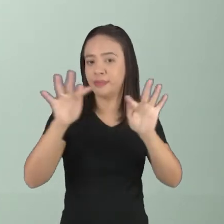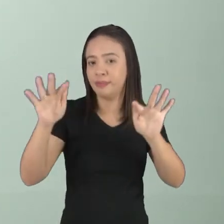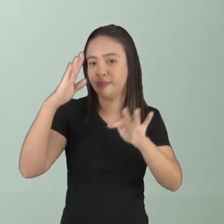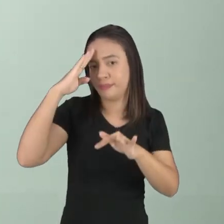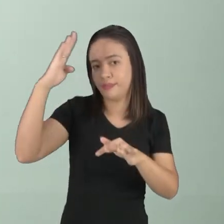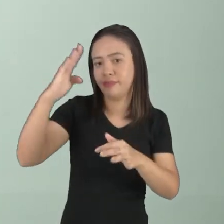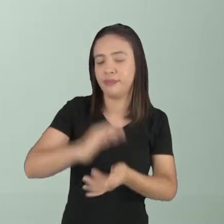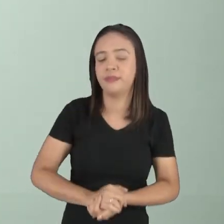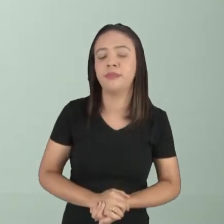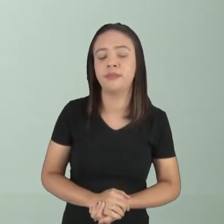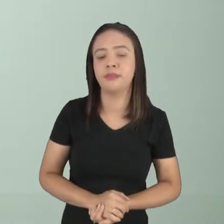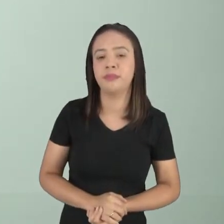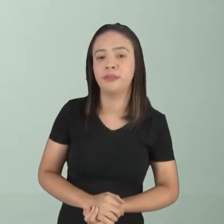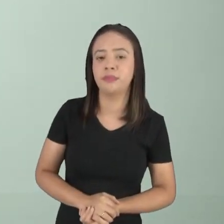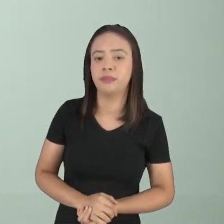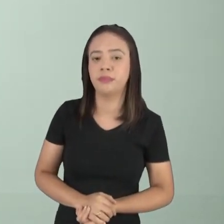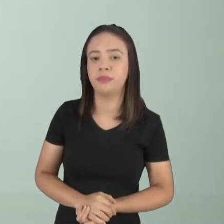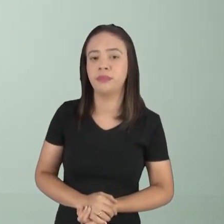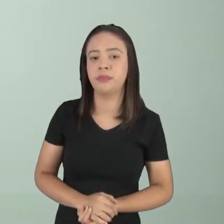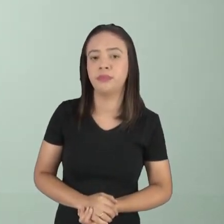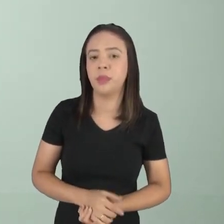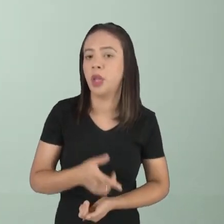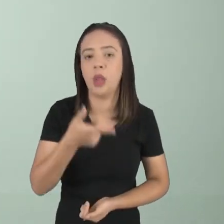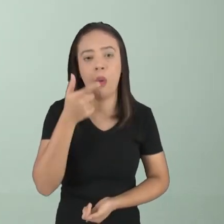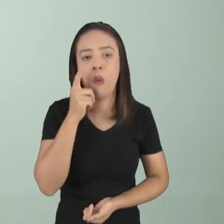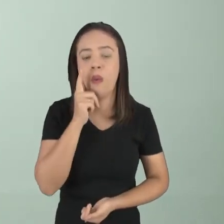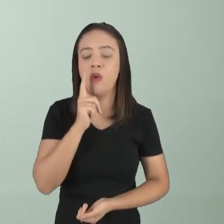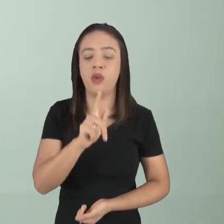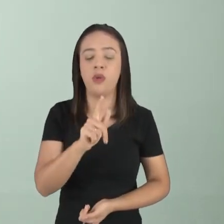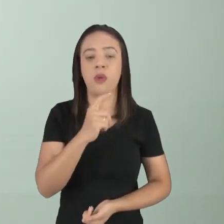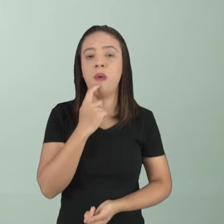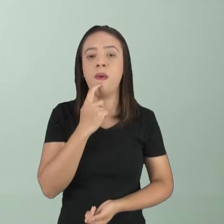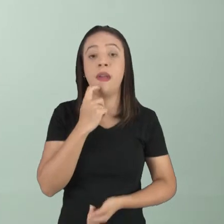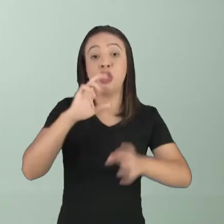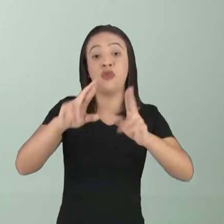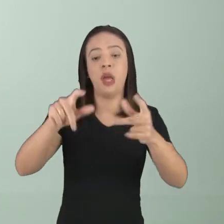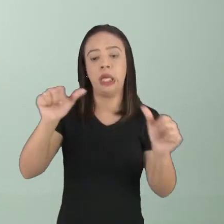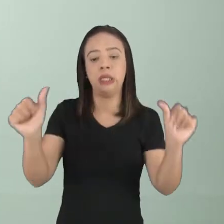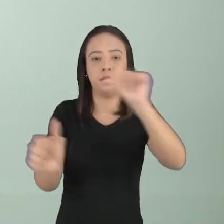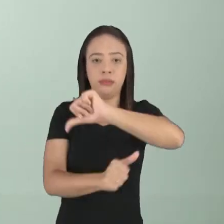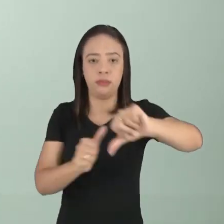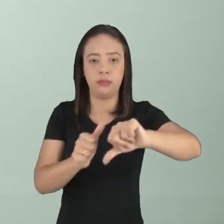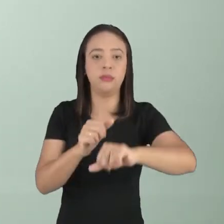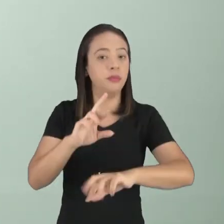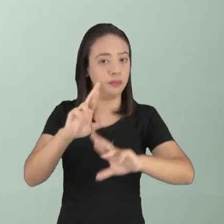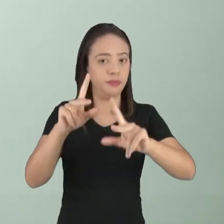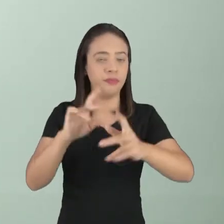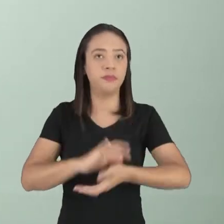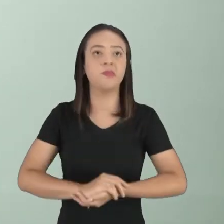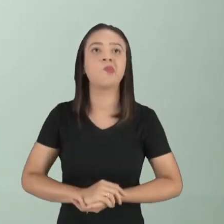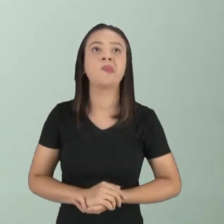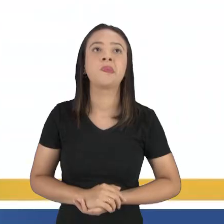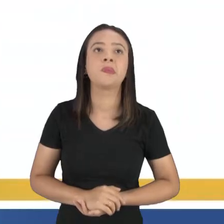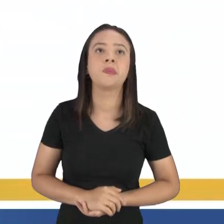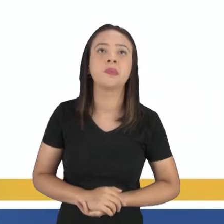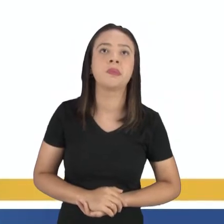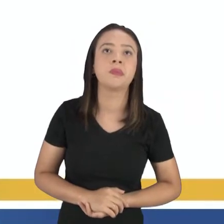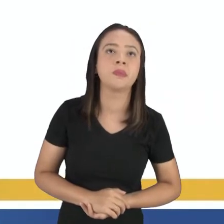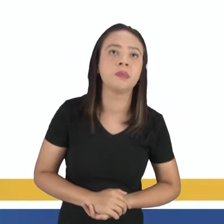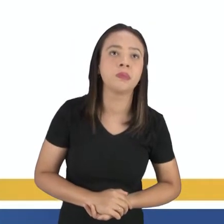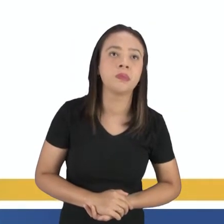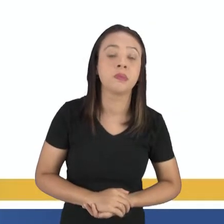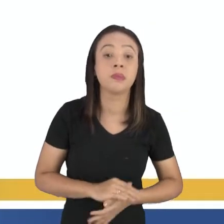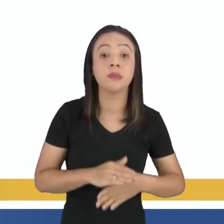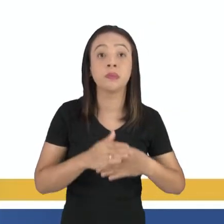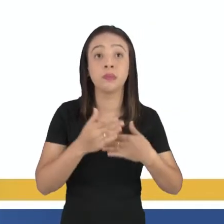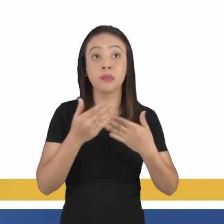principal, com a primeira, e não o contrário. A primeira não tem essa relação, tá? Foi o que ele quis dizer aí nesse texto. Vamos seguir?